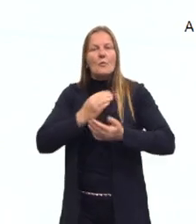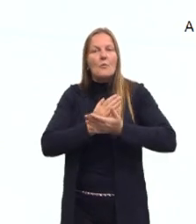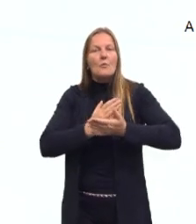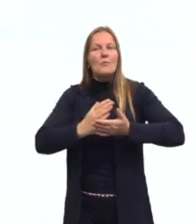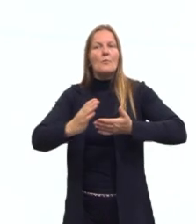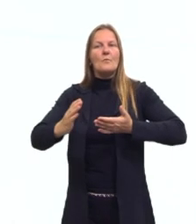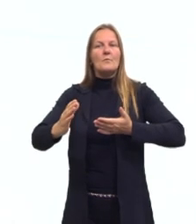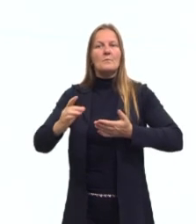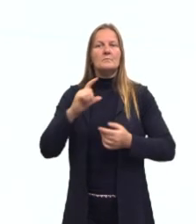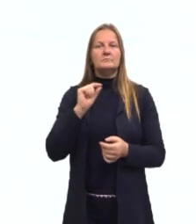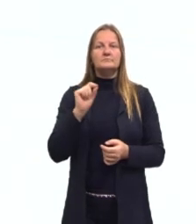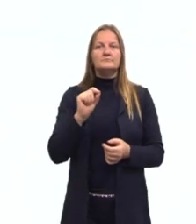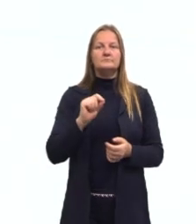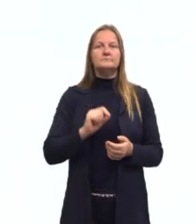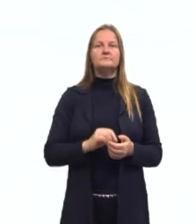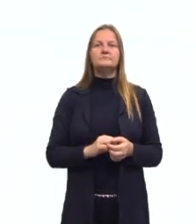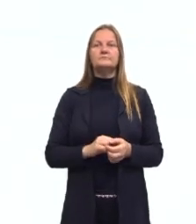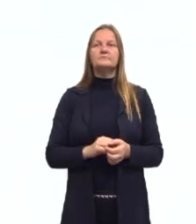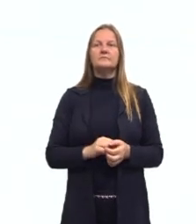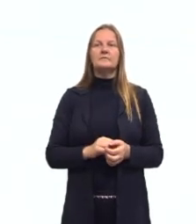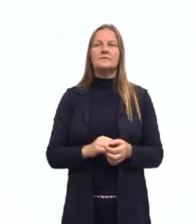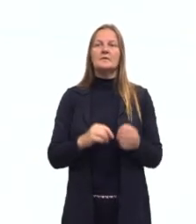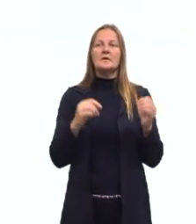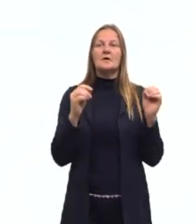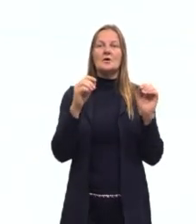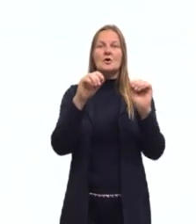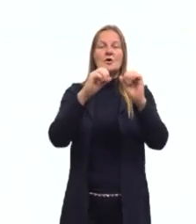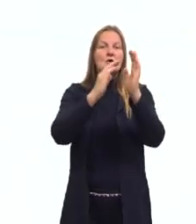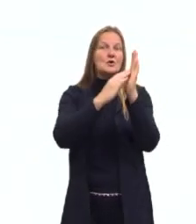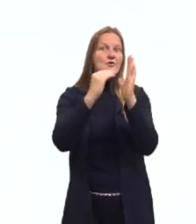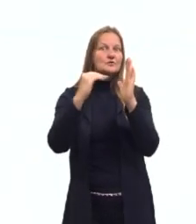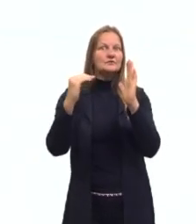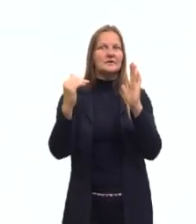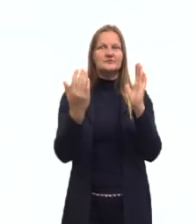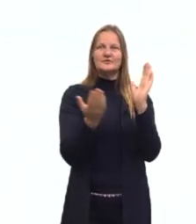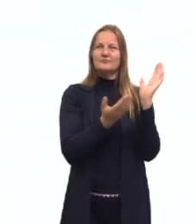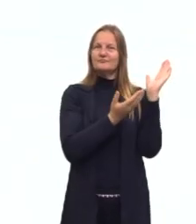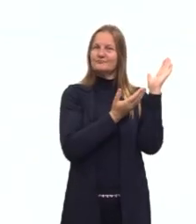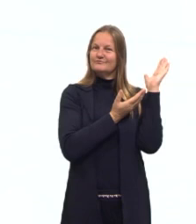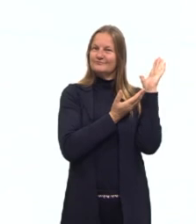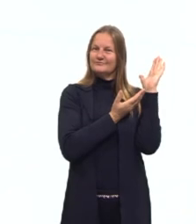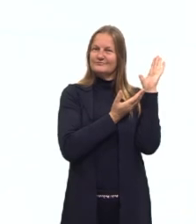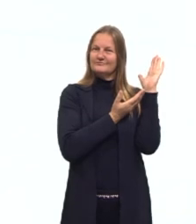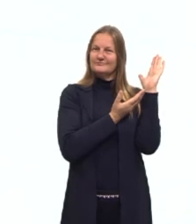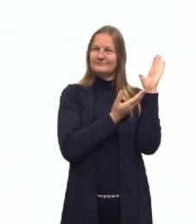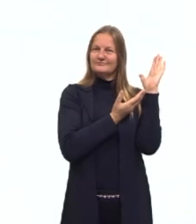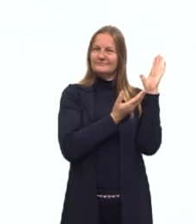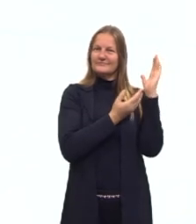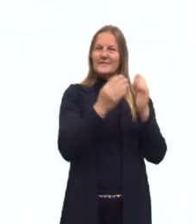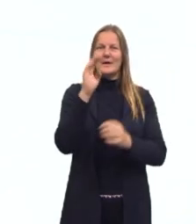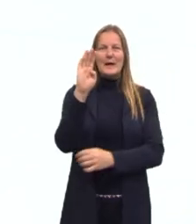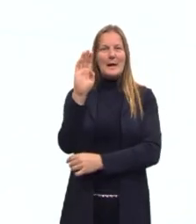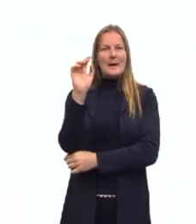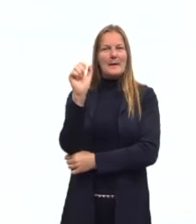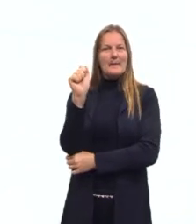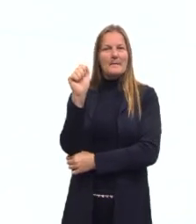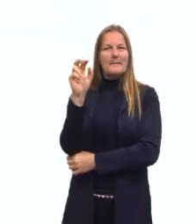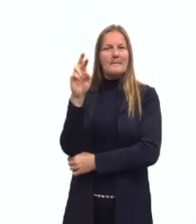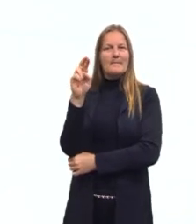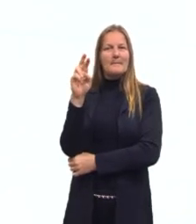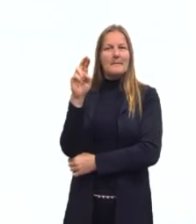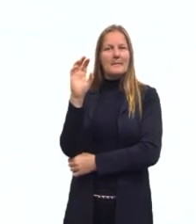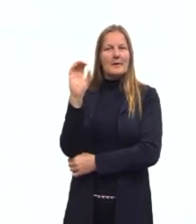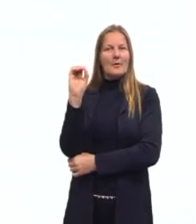início a essa estética Que nós conhecemos como Barroco é porque